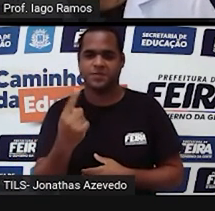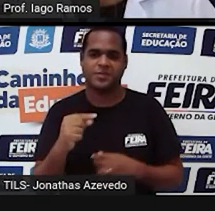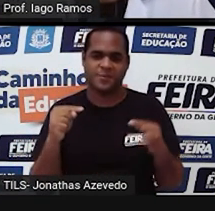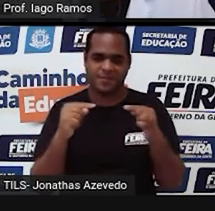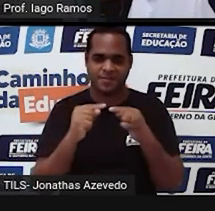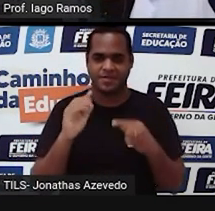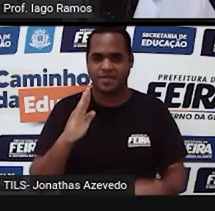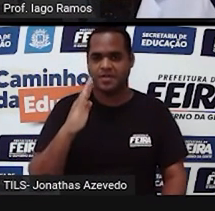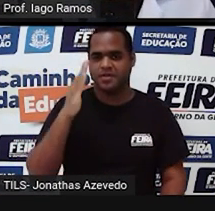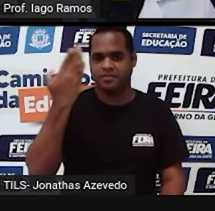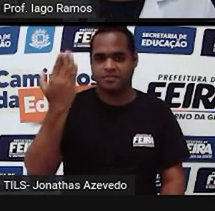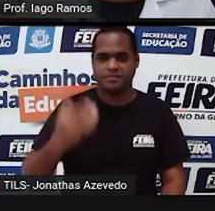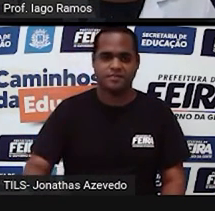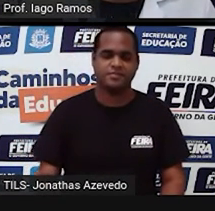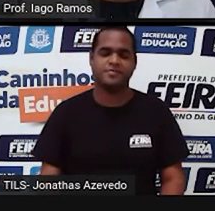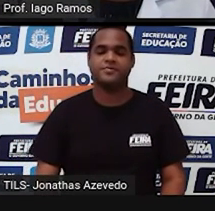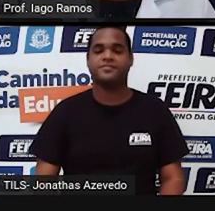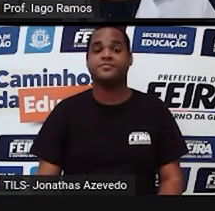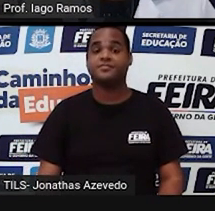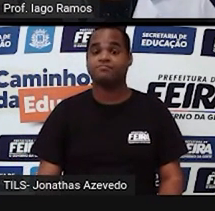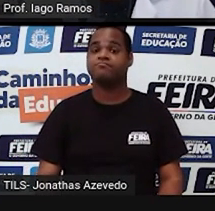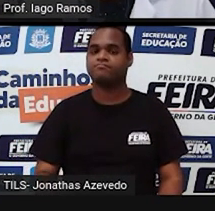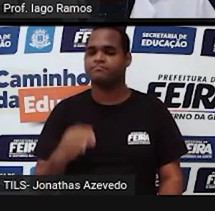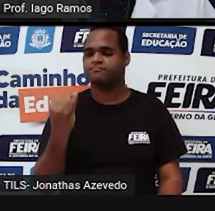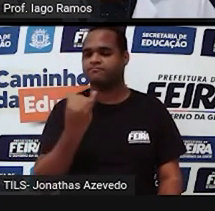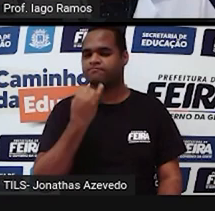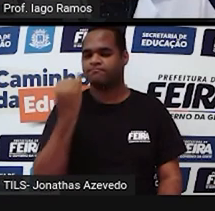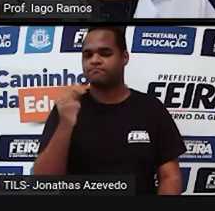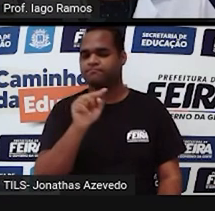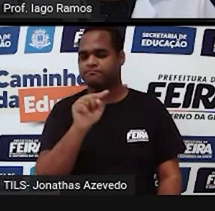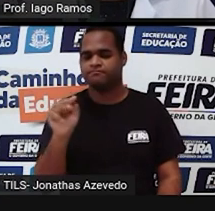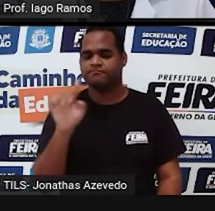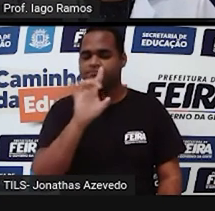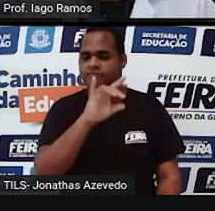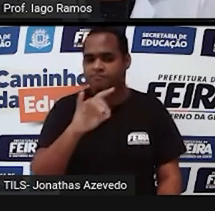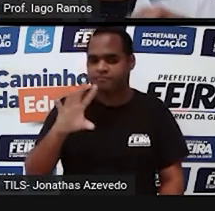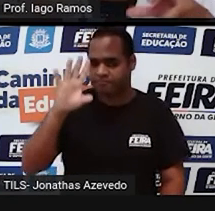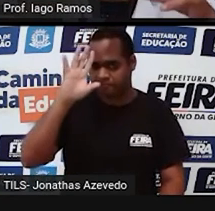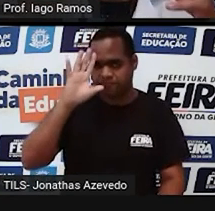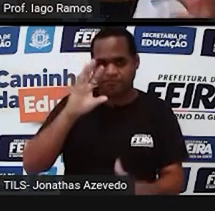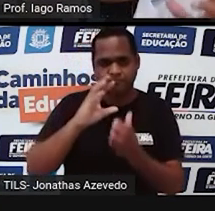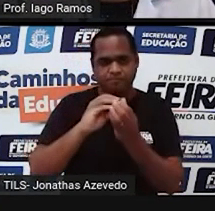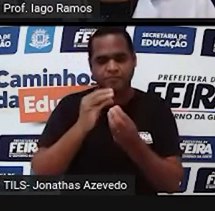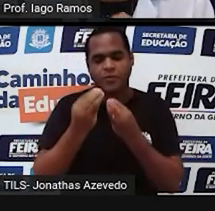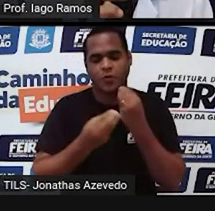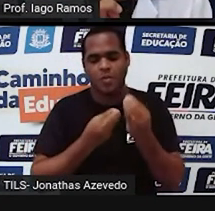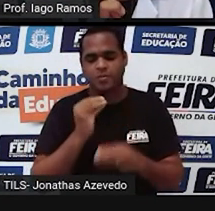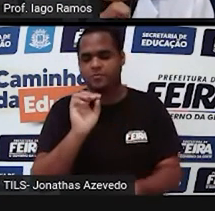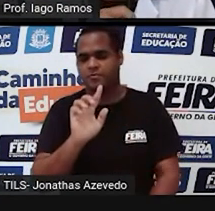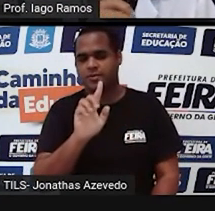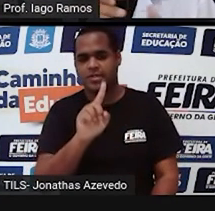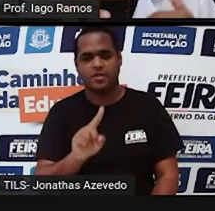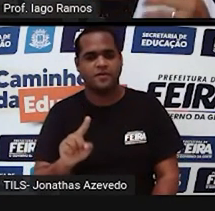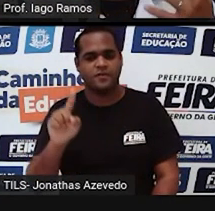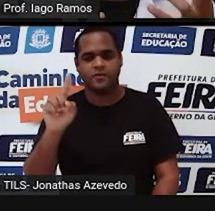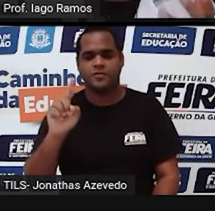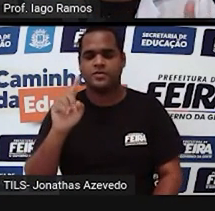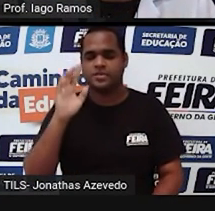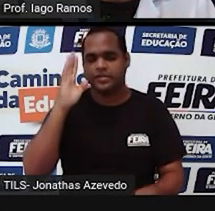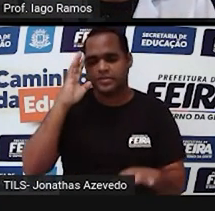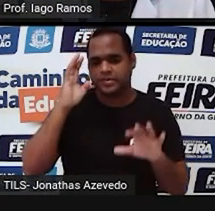falso. Então, para finalizar, é muito importante a gente entender, né, tudo isso que a gente está vendo de gráfico,